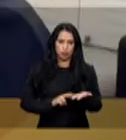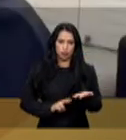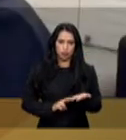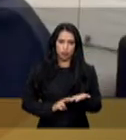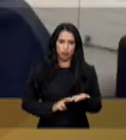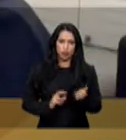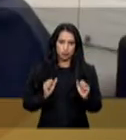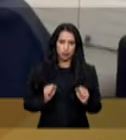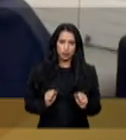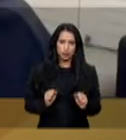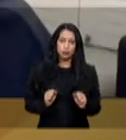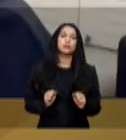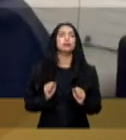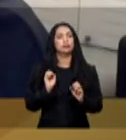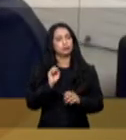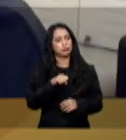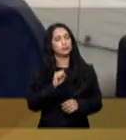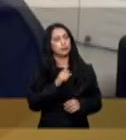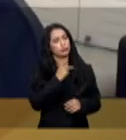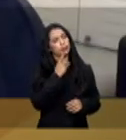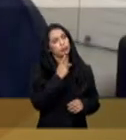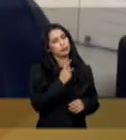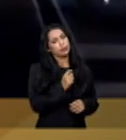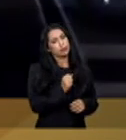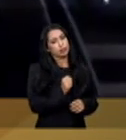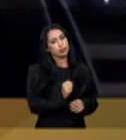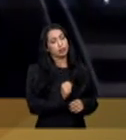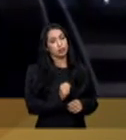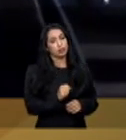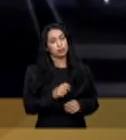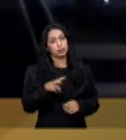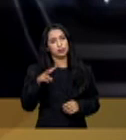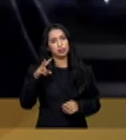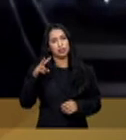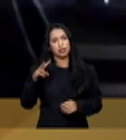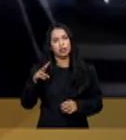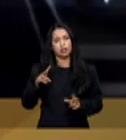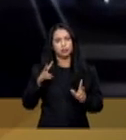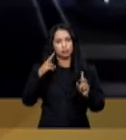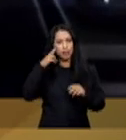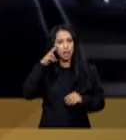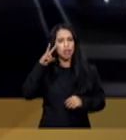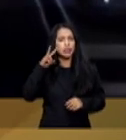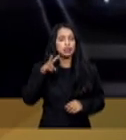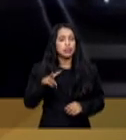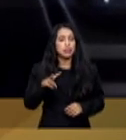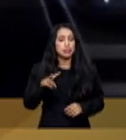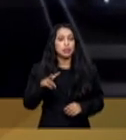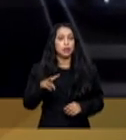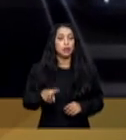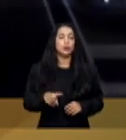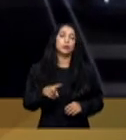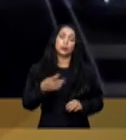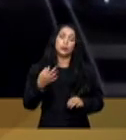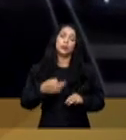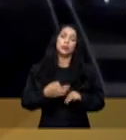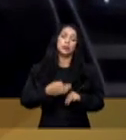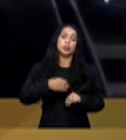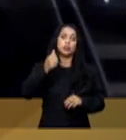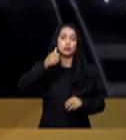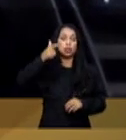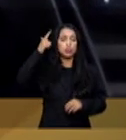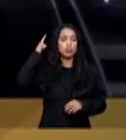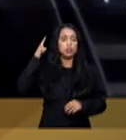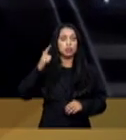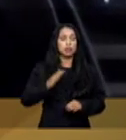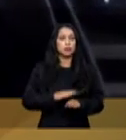não, pode usar a palavra. Eu ouvi com toda a atenção o voto do ministro Alexandre de Moraes. Na parte